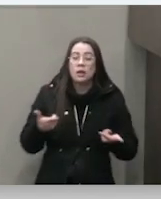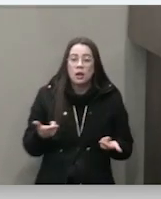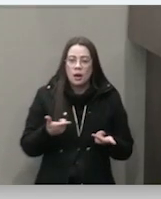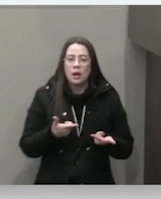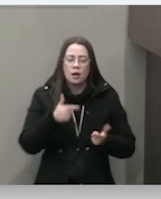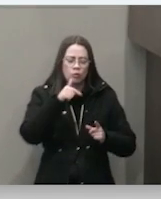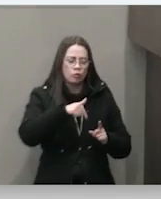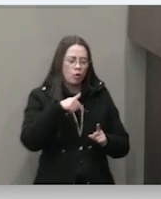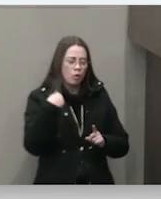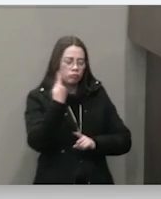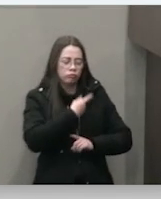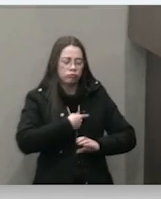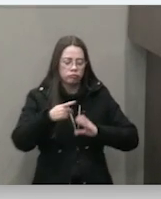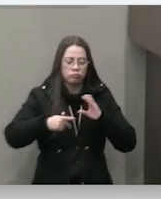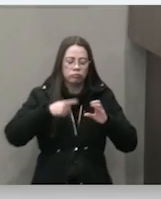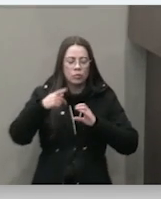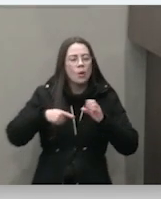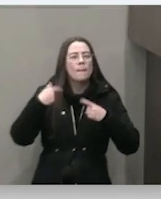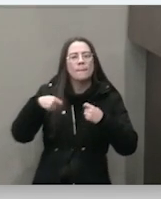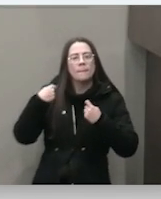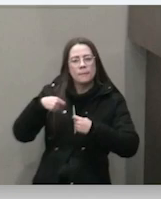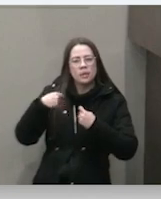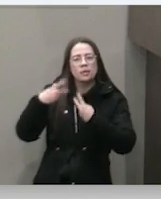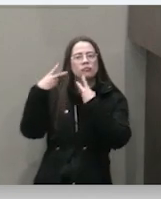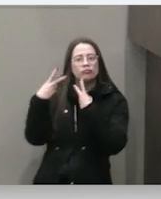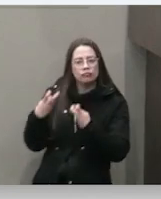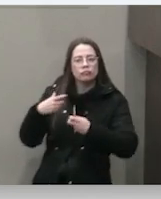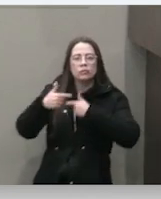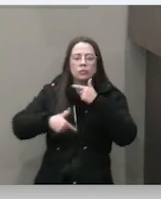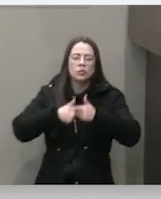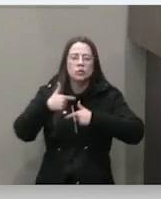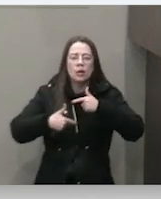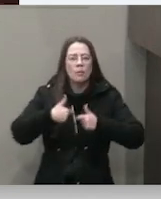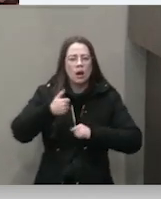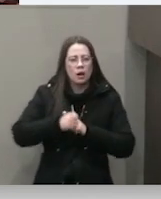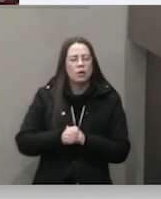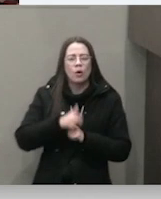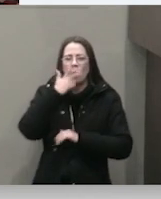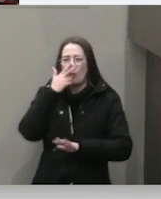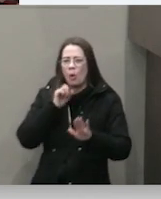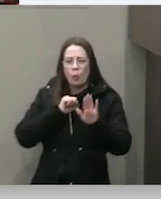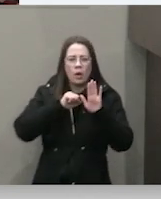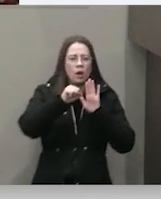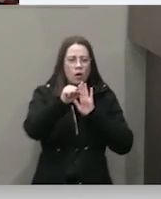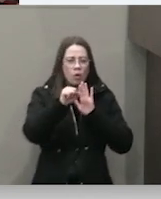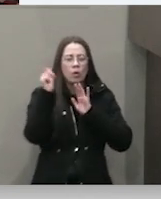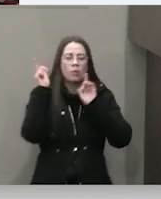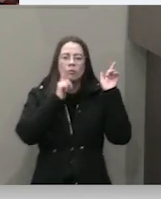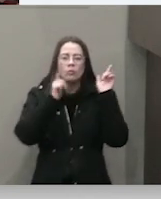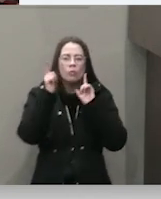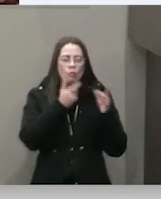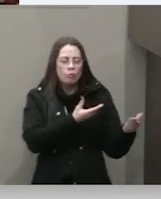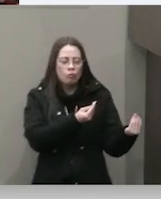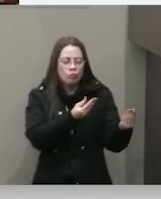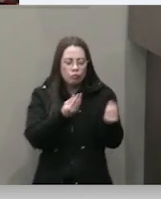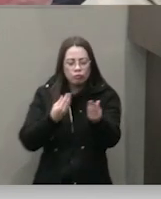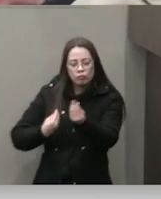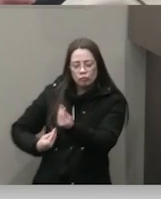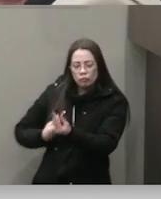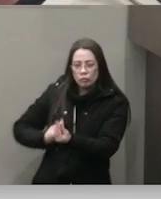que essa Casa Legislativa, vereador, tem que fazer é reconhecer esses nobres guerreiros, esses heróis que tantas vidas